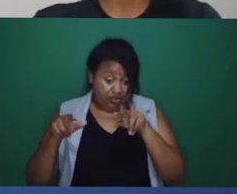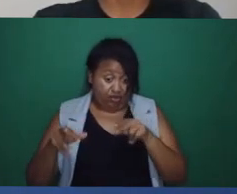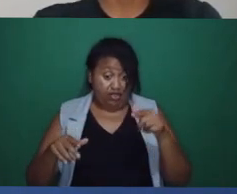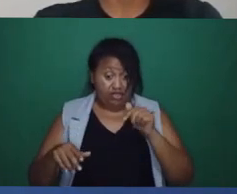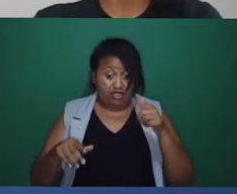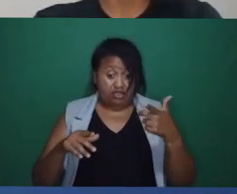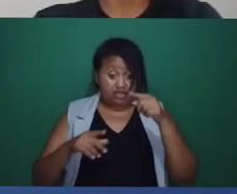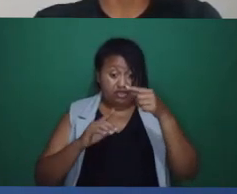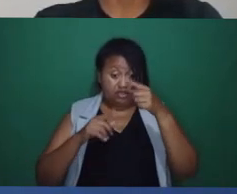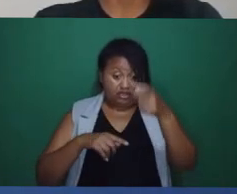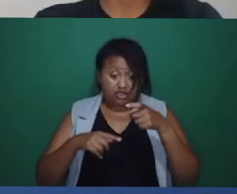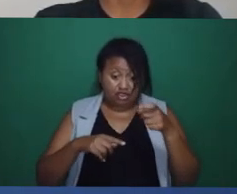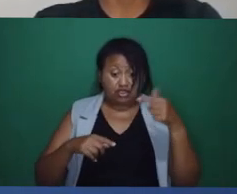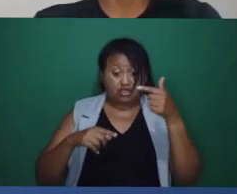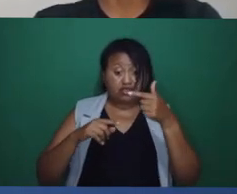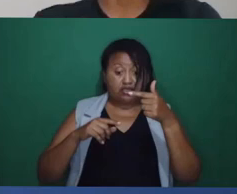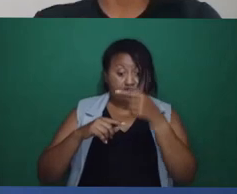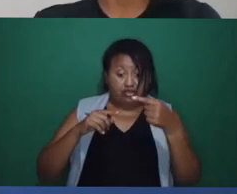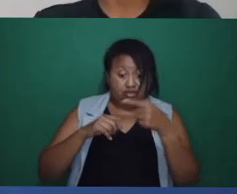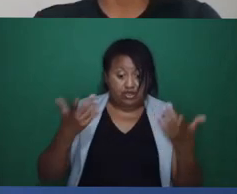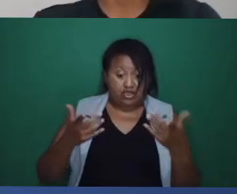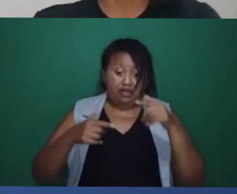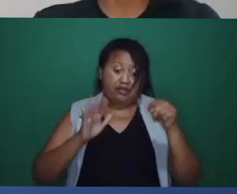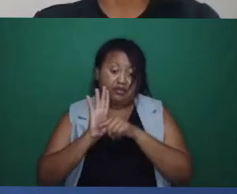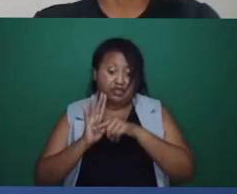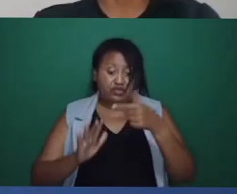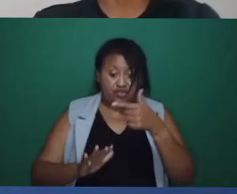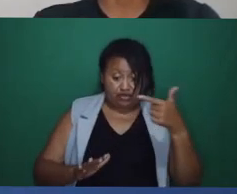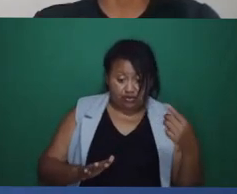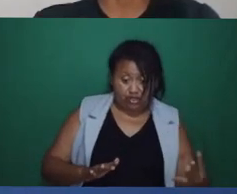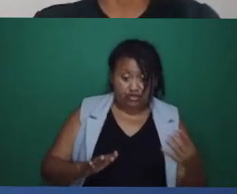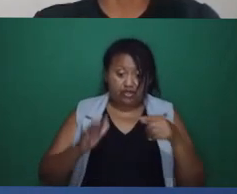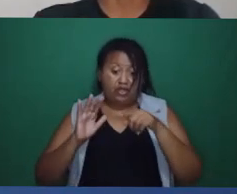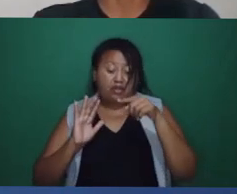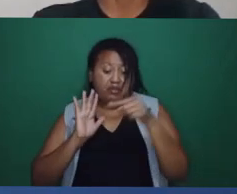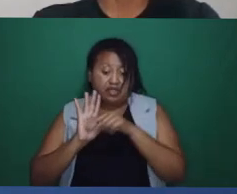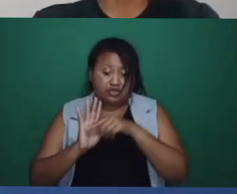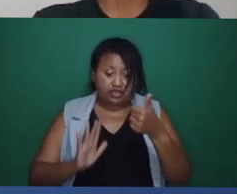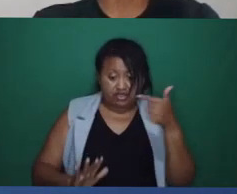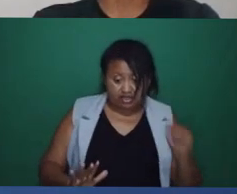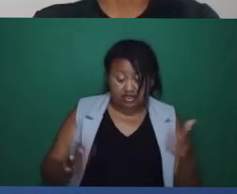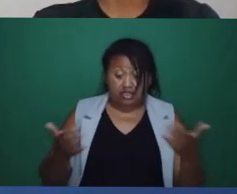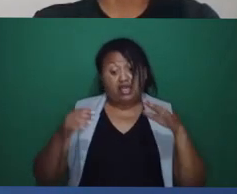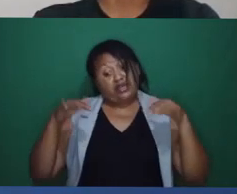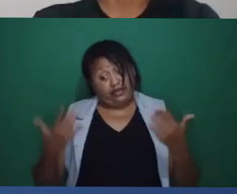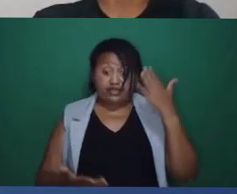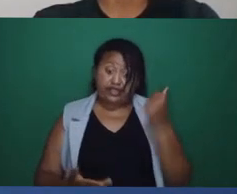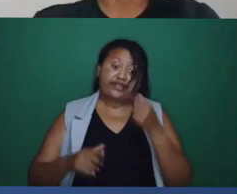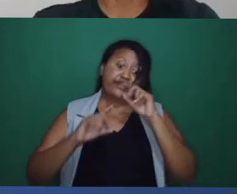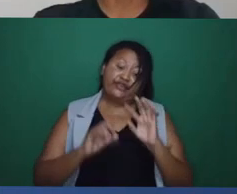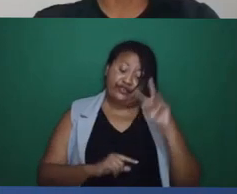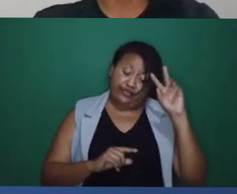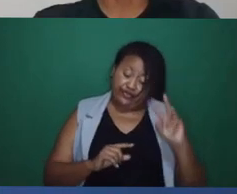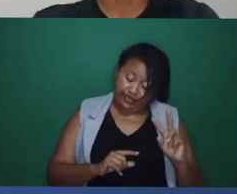menos 10 - 24 / 2 - 34/2 - 17 como eu sei que o valor de X deve